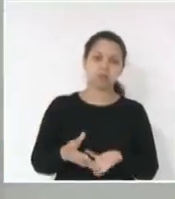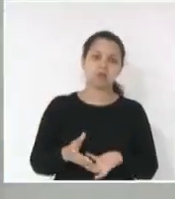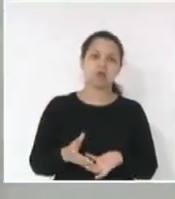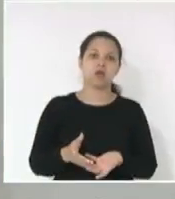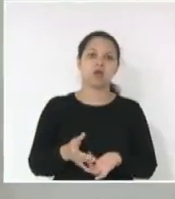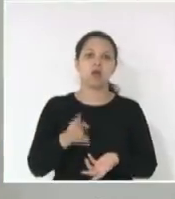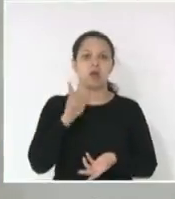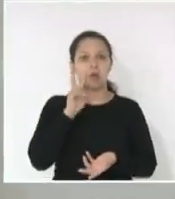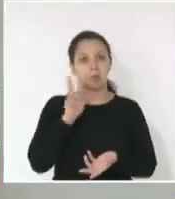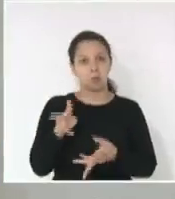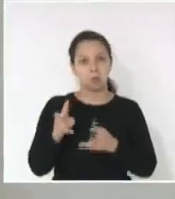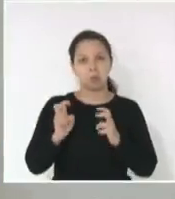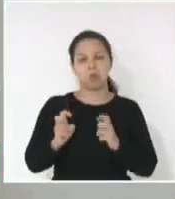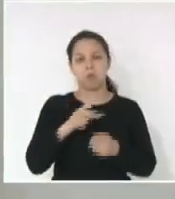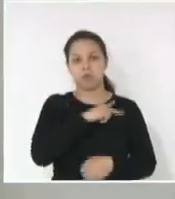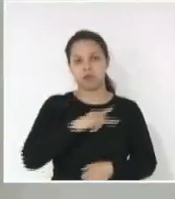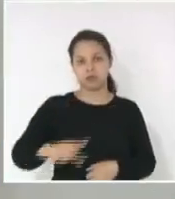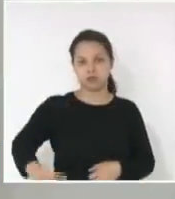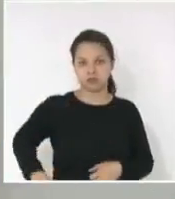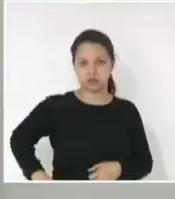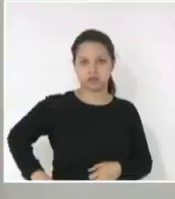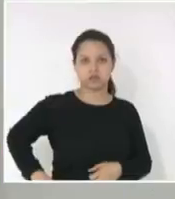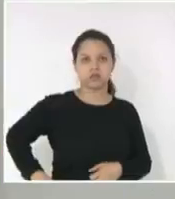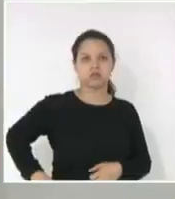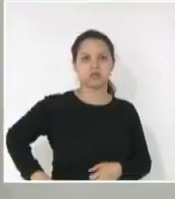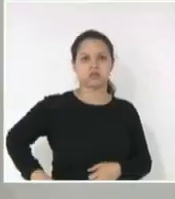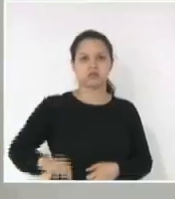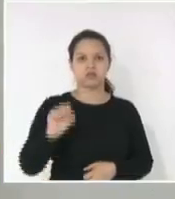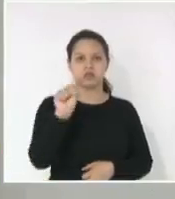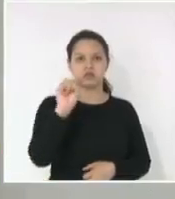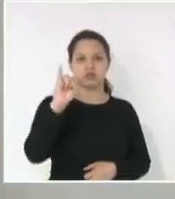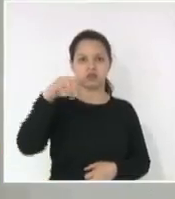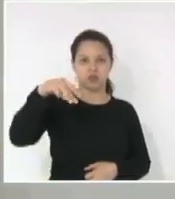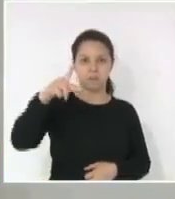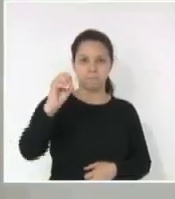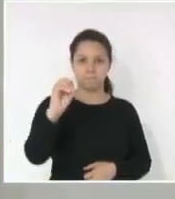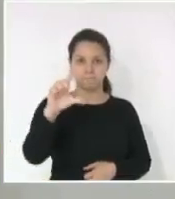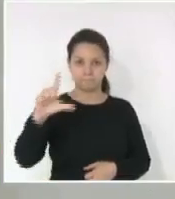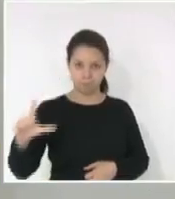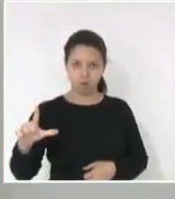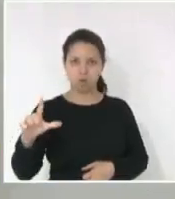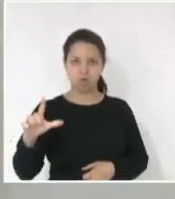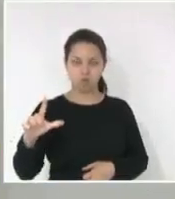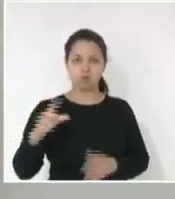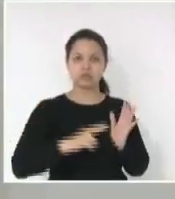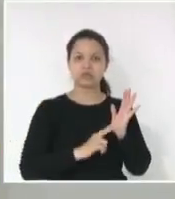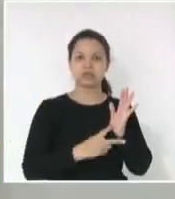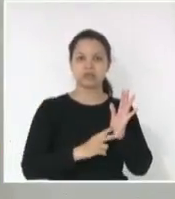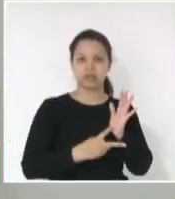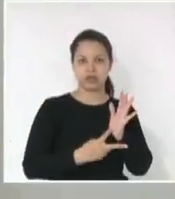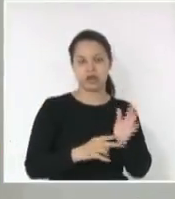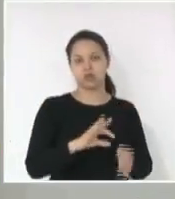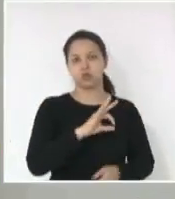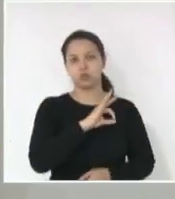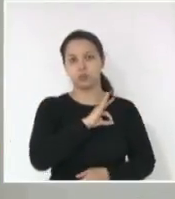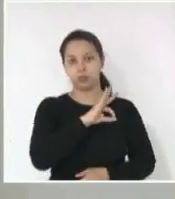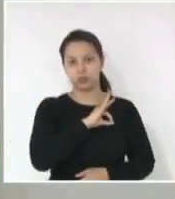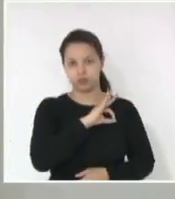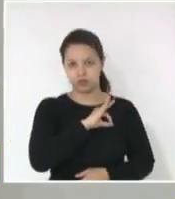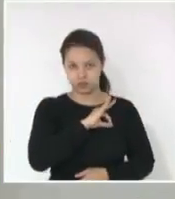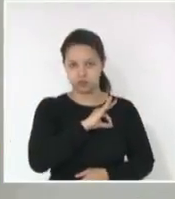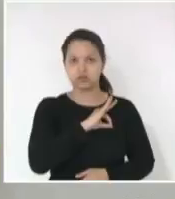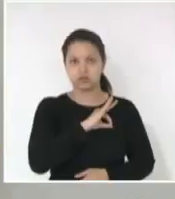vejo que está aí o presidente do Simpol, Sindicato dos Policiais Civis de Santa Catarina, o Fauner,